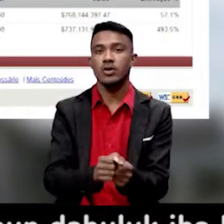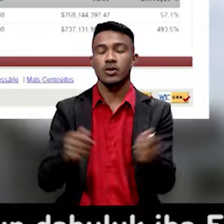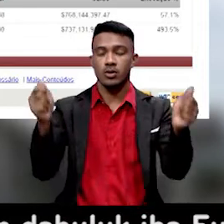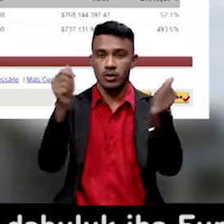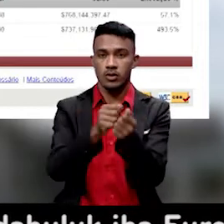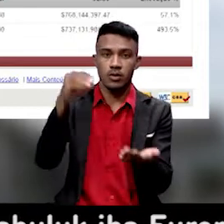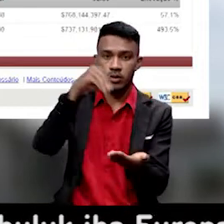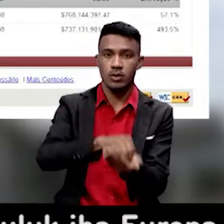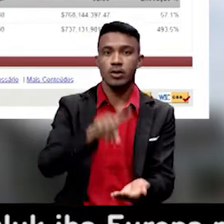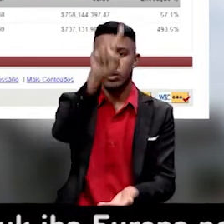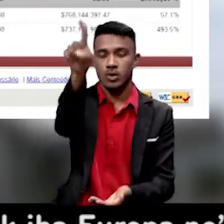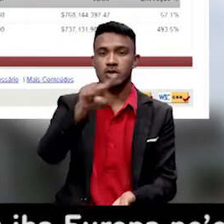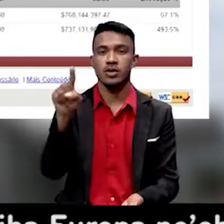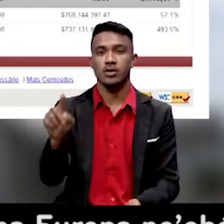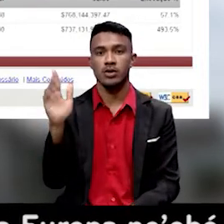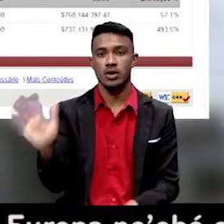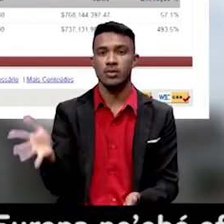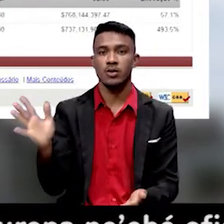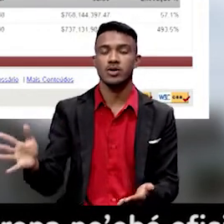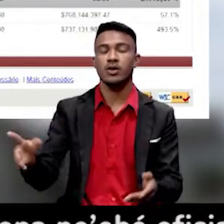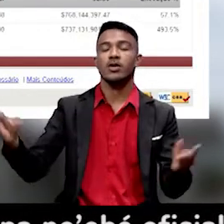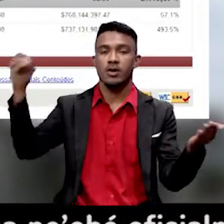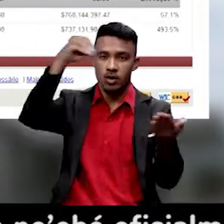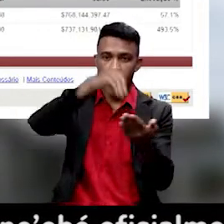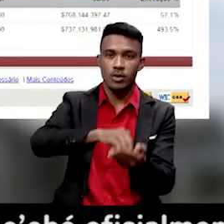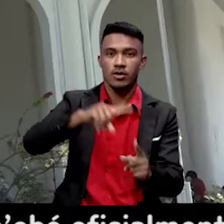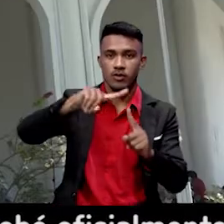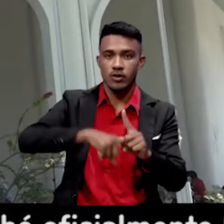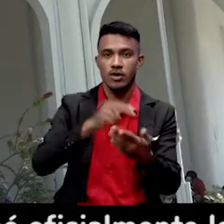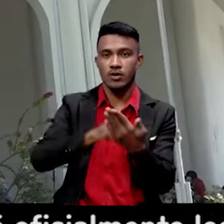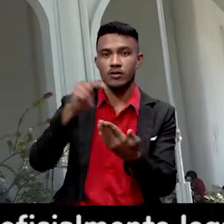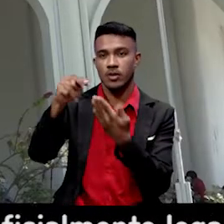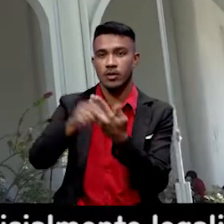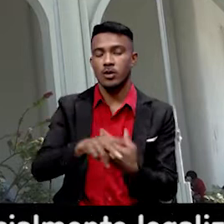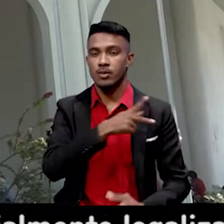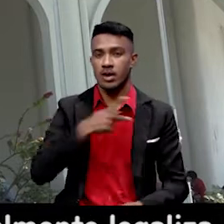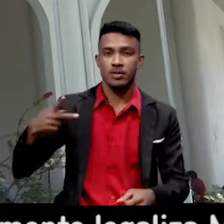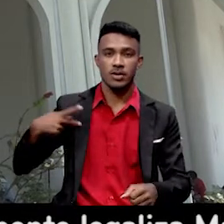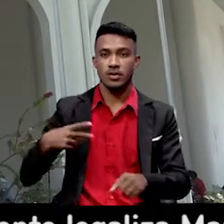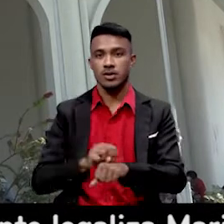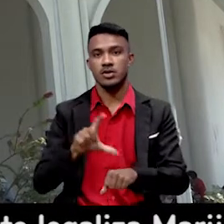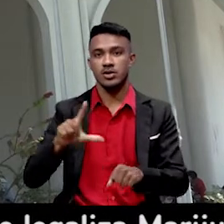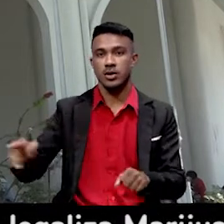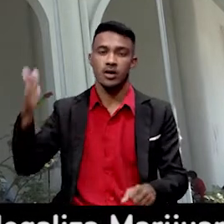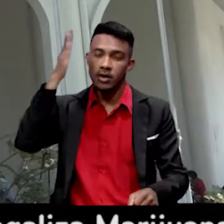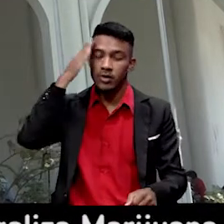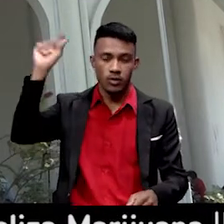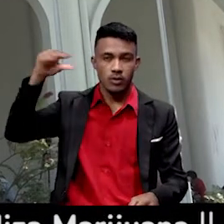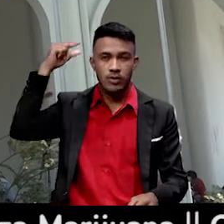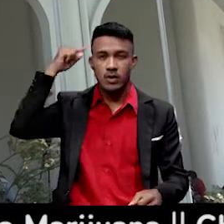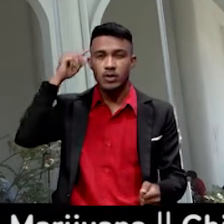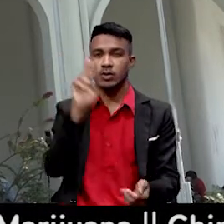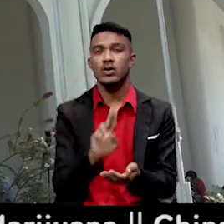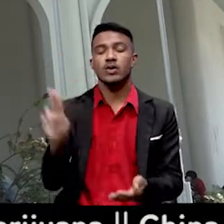lima Lourecim, mas que atutama o na fula novembro. O Idané Parlamento Nacional considera o governo da Labarak usa